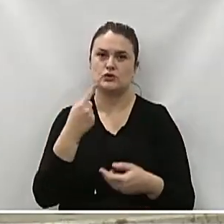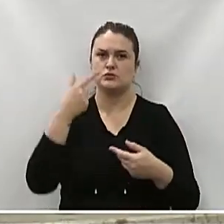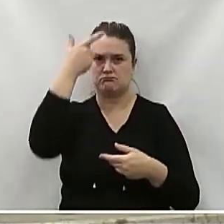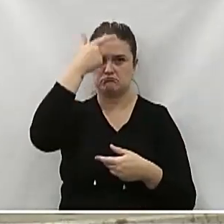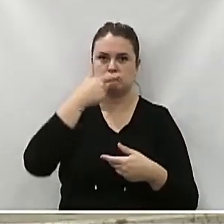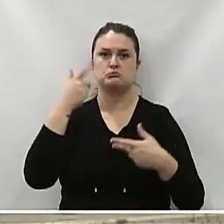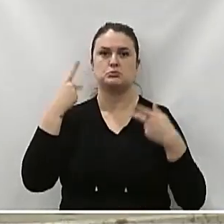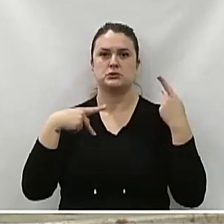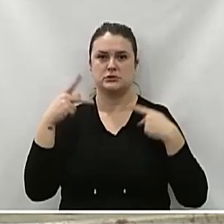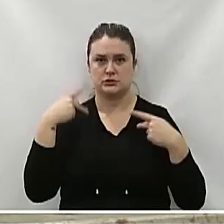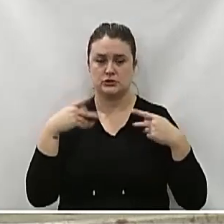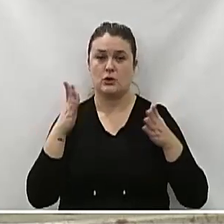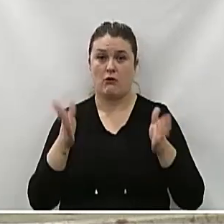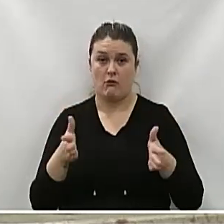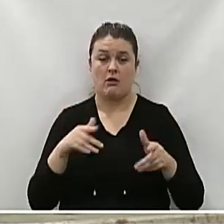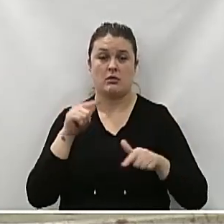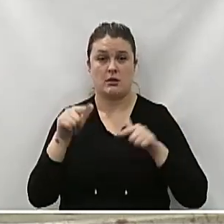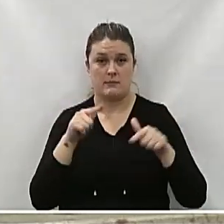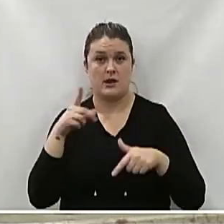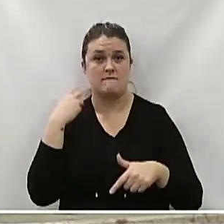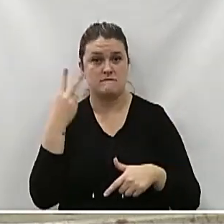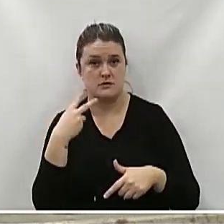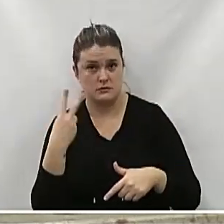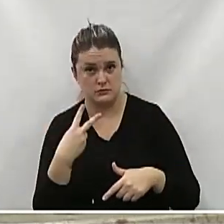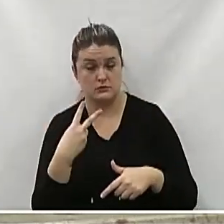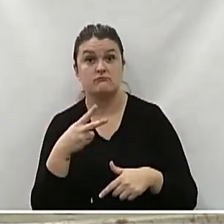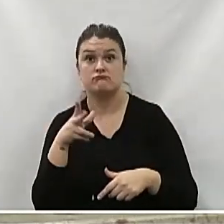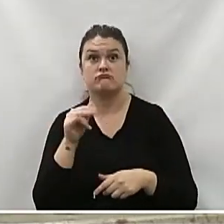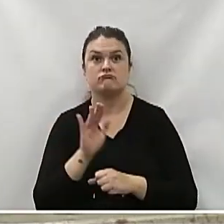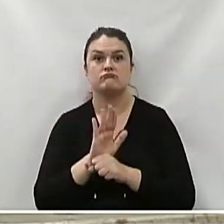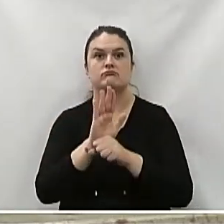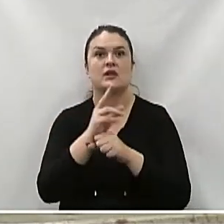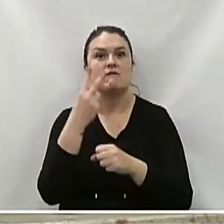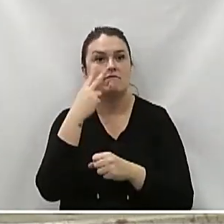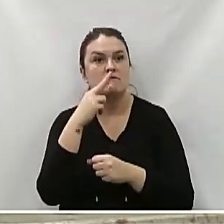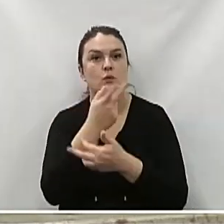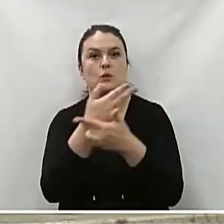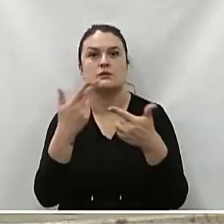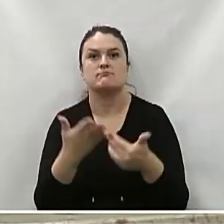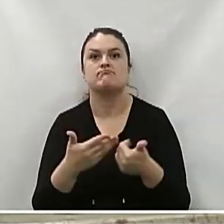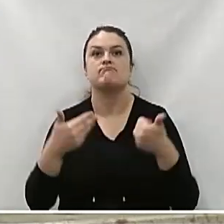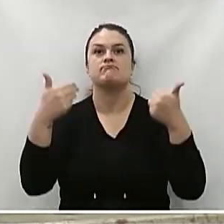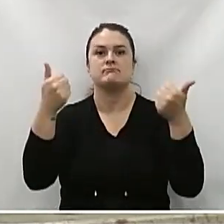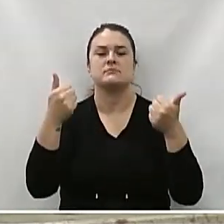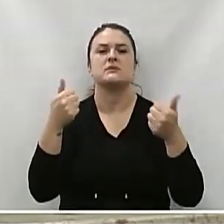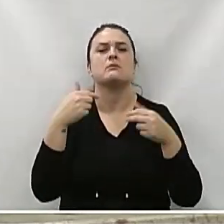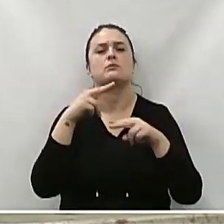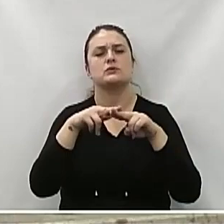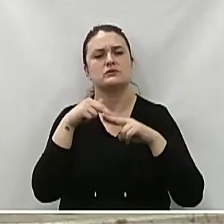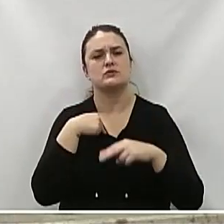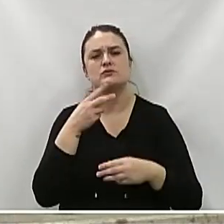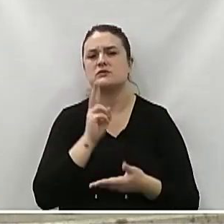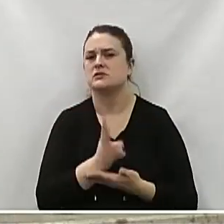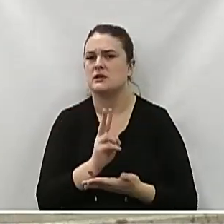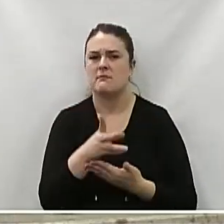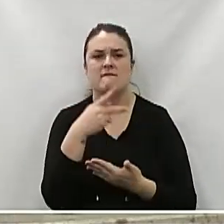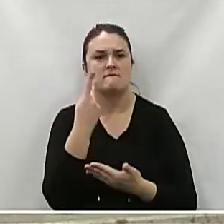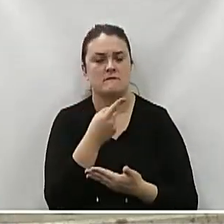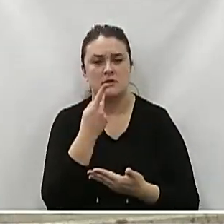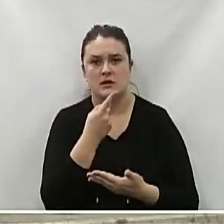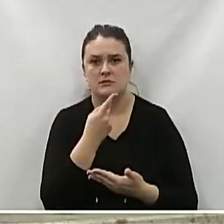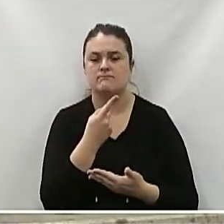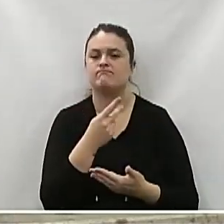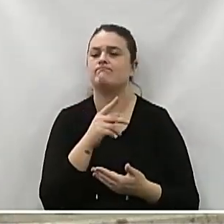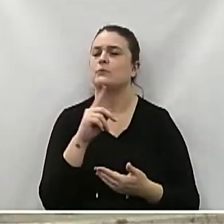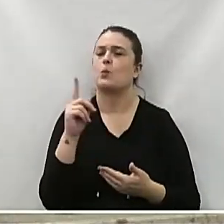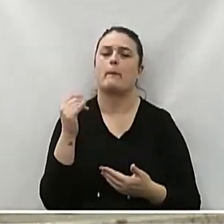políticos que estamos hoje estar Vereador é contribuir e ver as coisas acontecerem Por isso que eu digo e falo sempre vou frisar isso